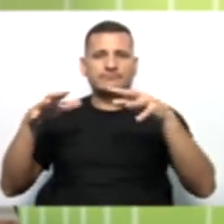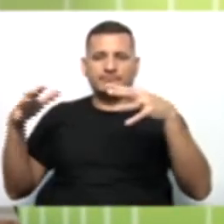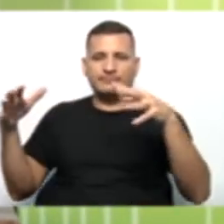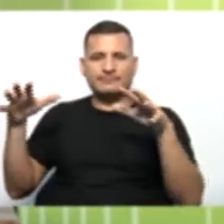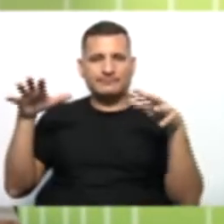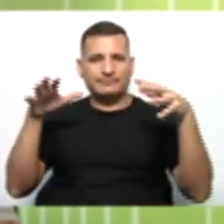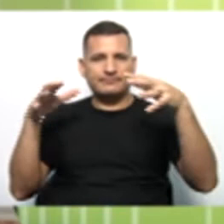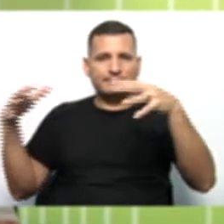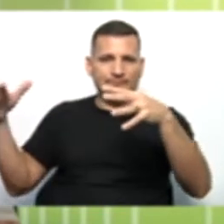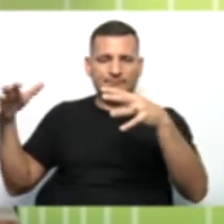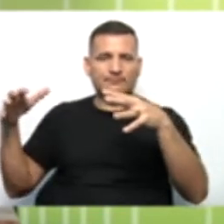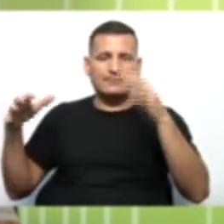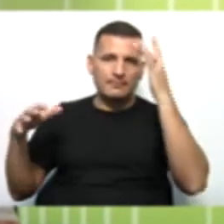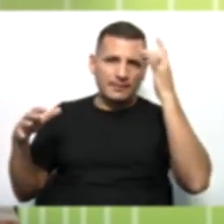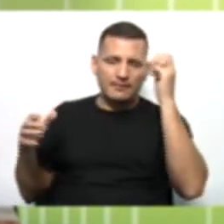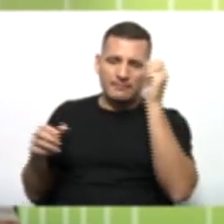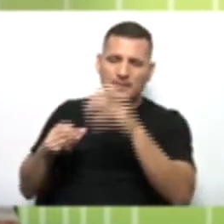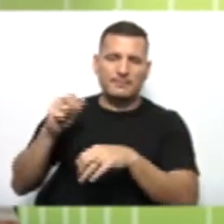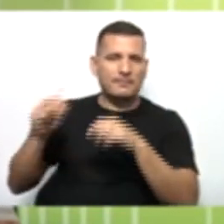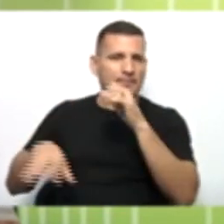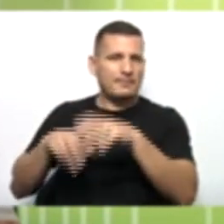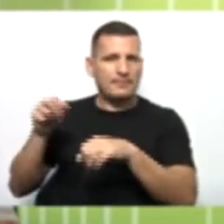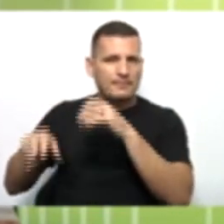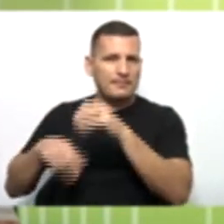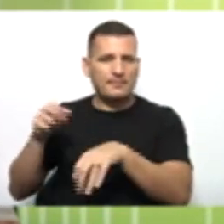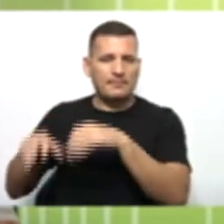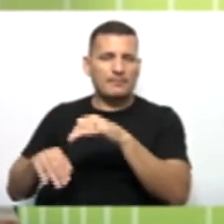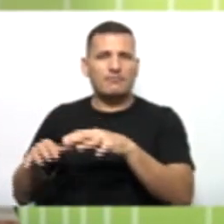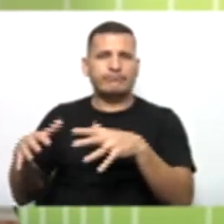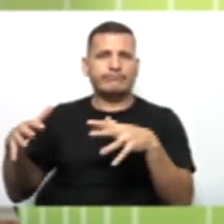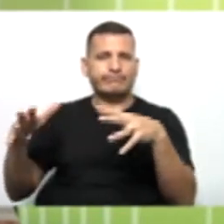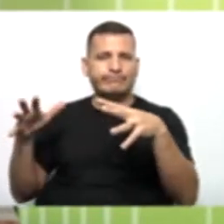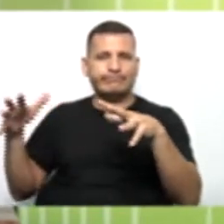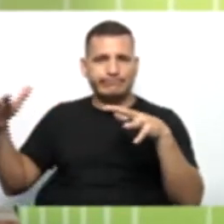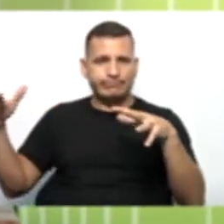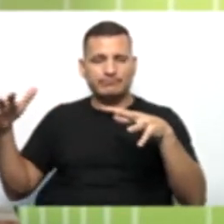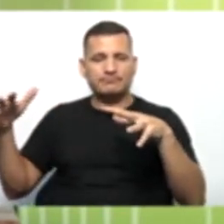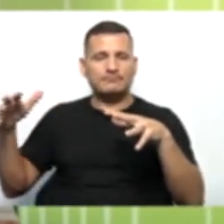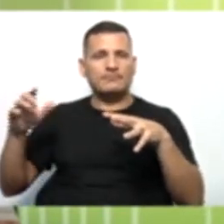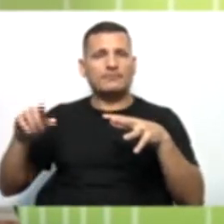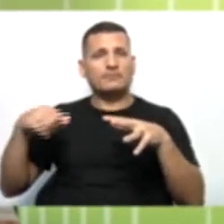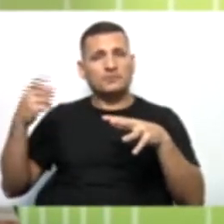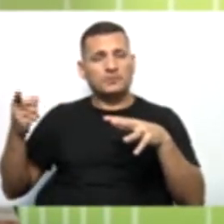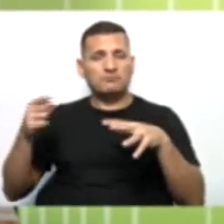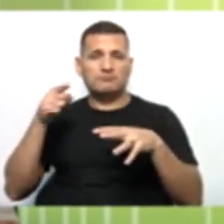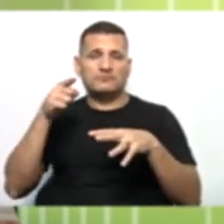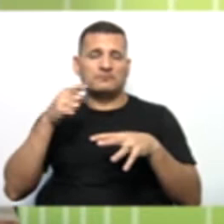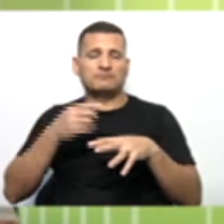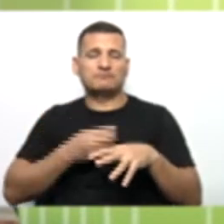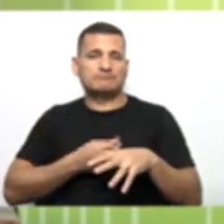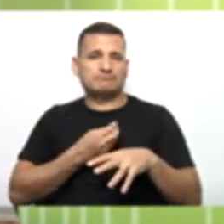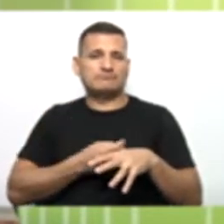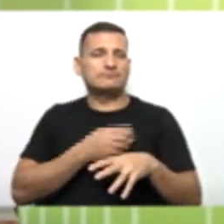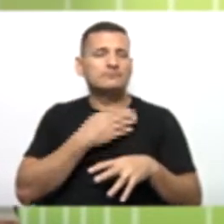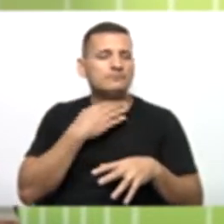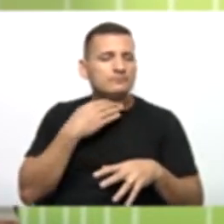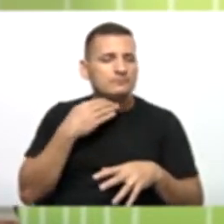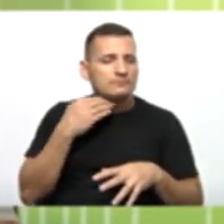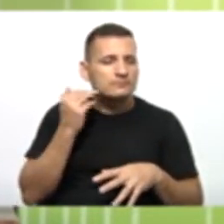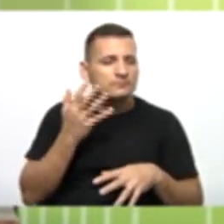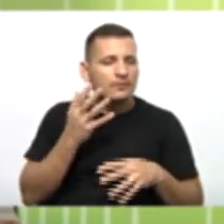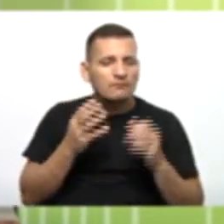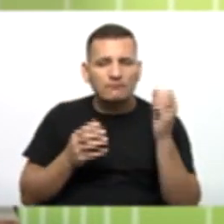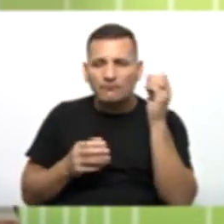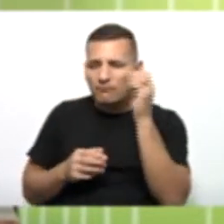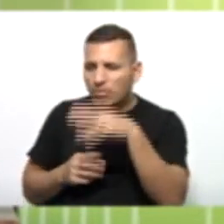decompõe. Você joga um amanhã e, assim, sequencialmente, ele vai se acumulando. No final da sua vida, você pode estar descartando plástico que está se acumulando